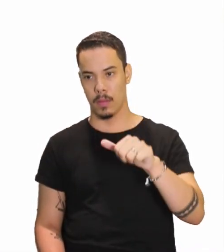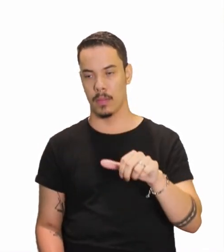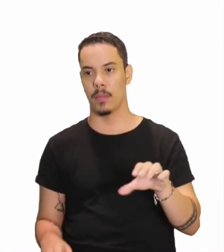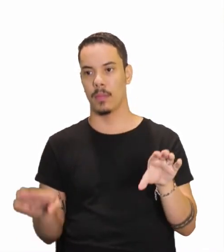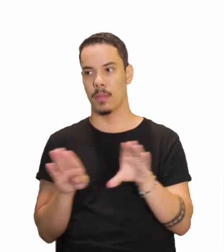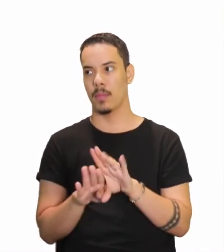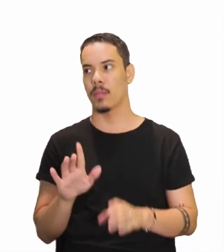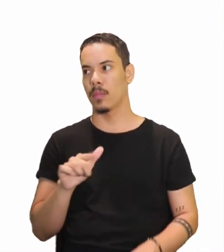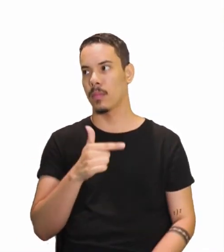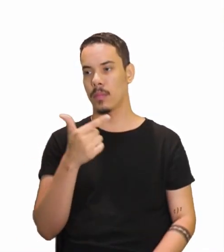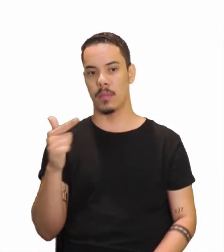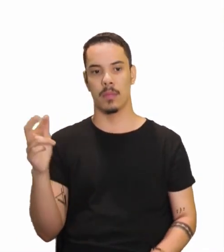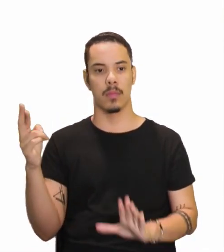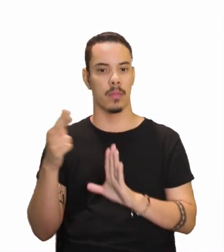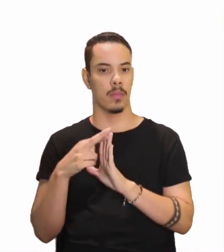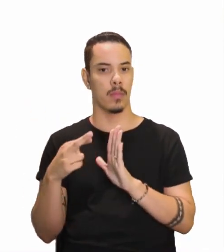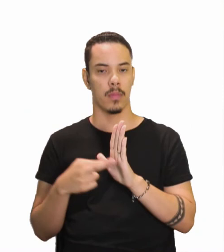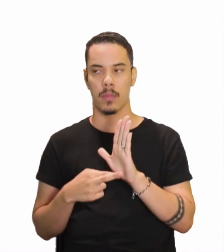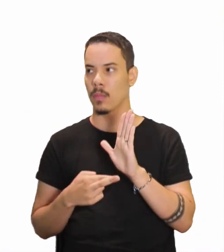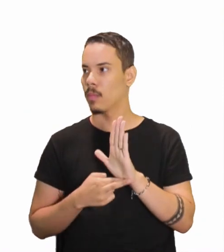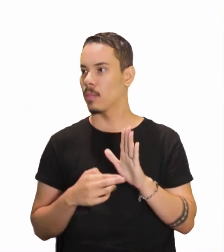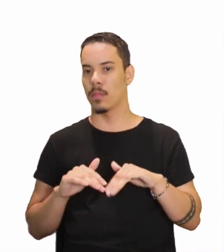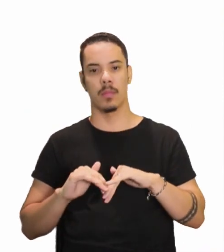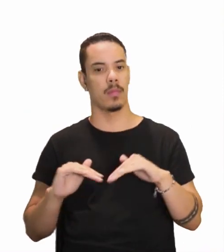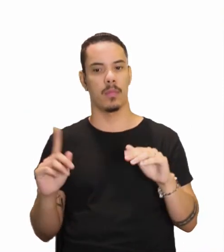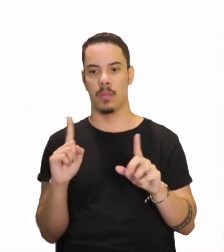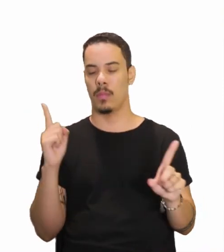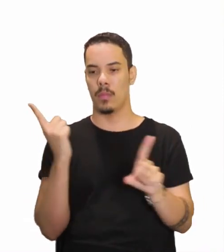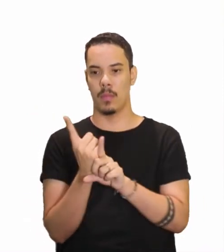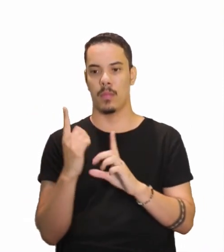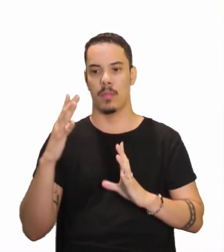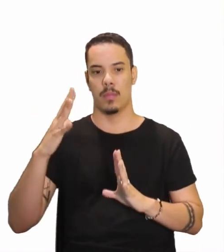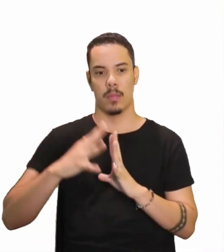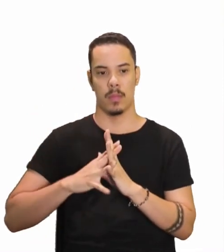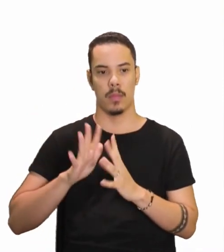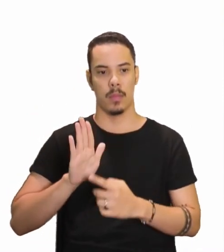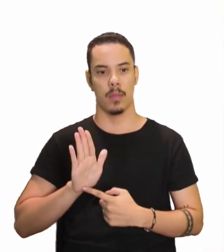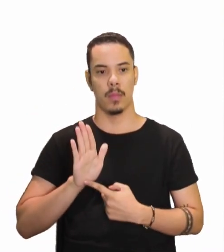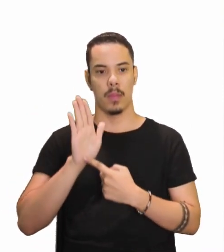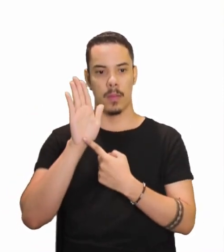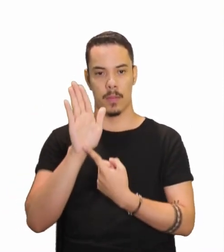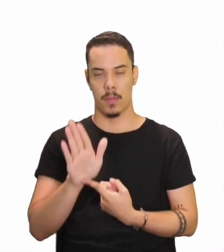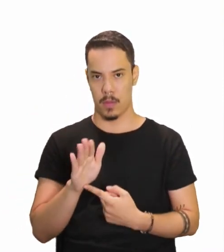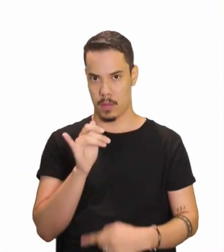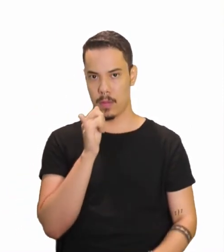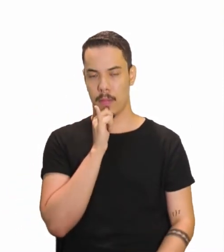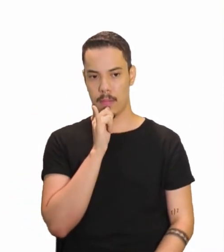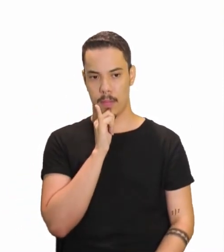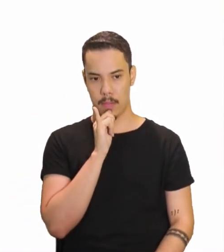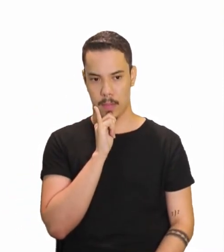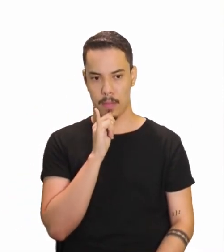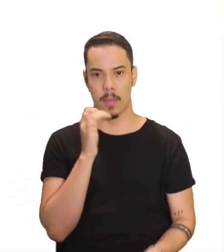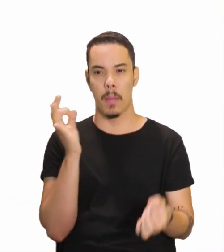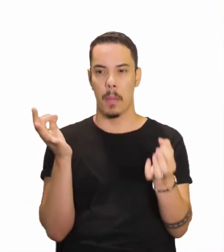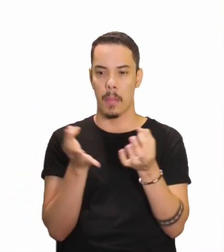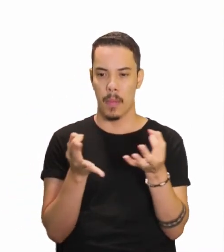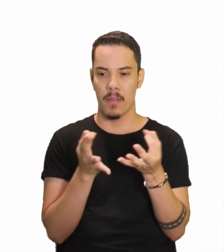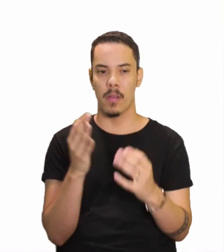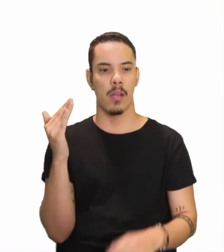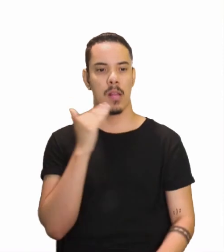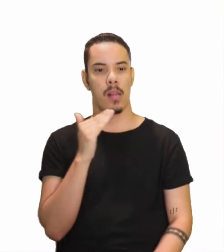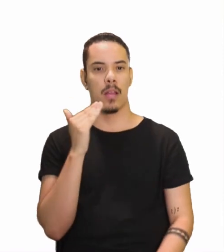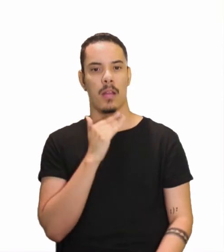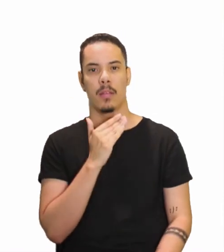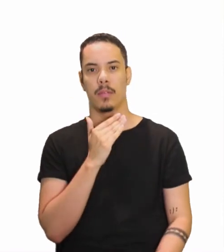outra regra para você, não se separam os encontros consonantais que indicam sílabas, né? Como a gente falou lá nos perfeitos e